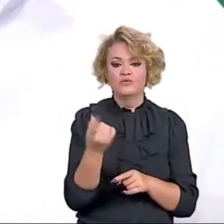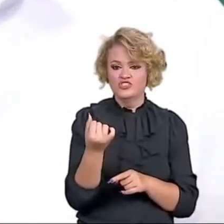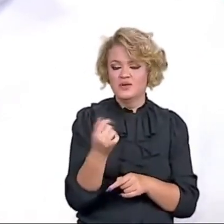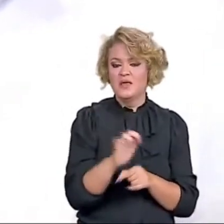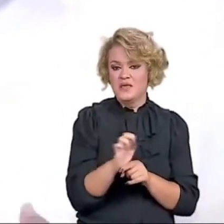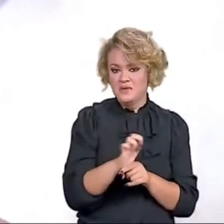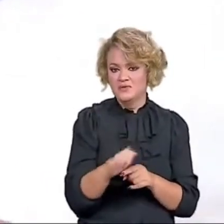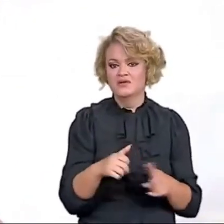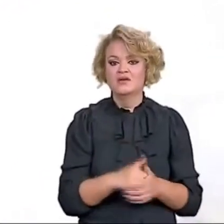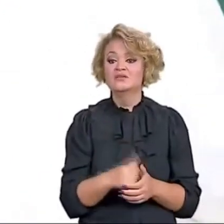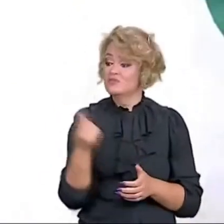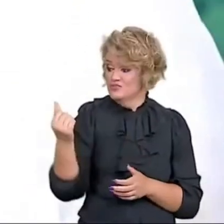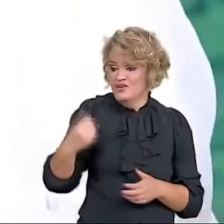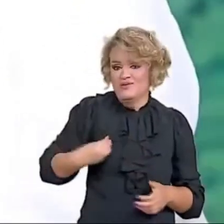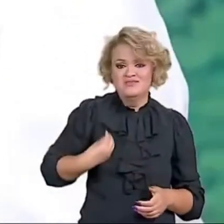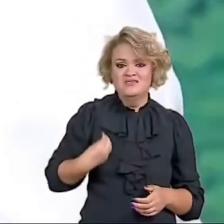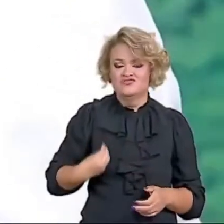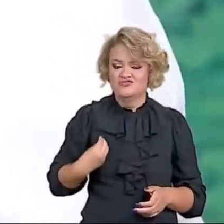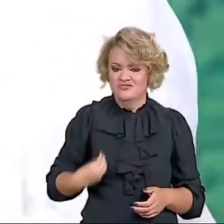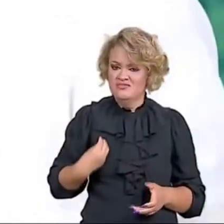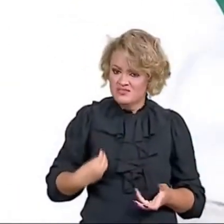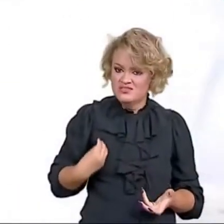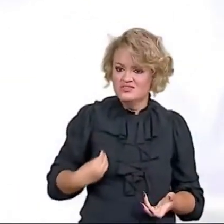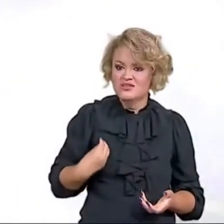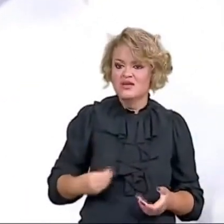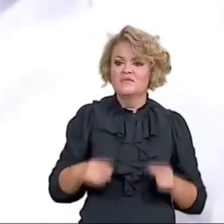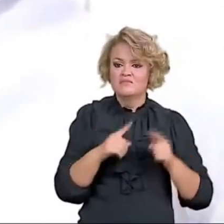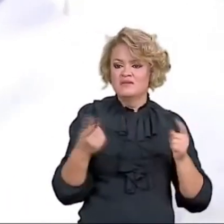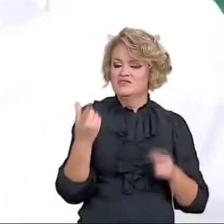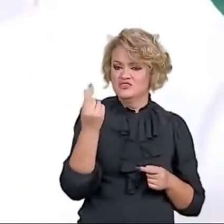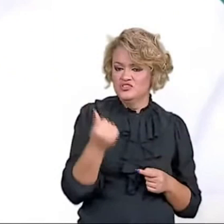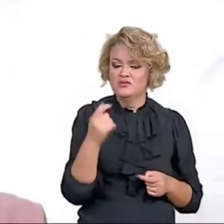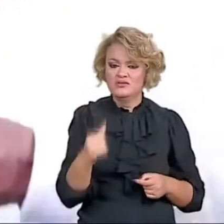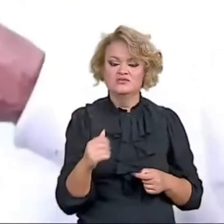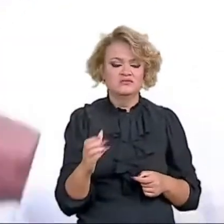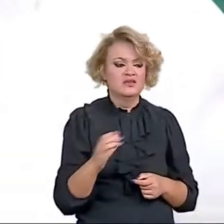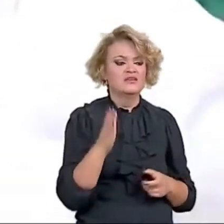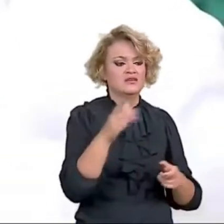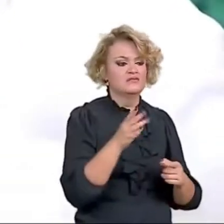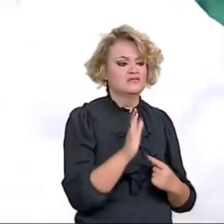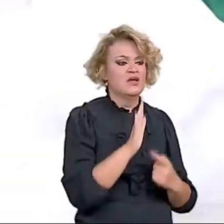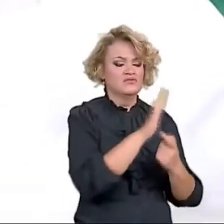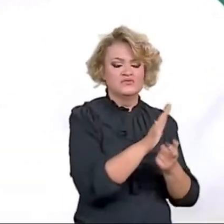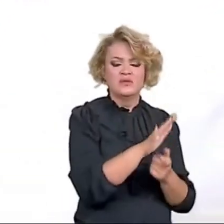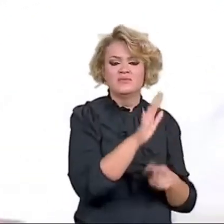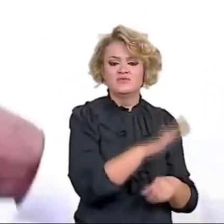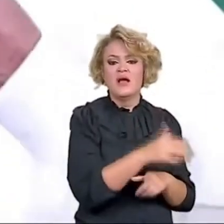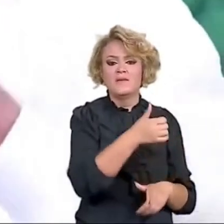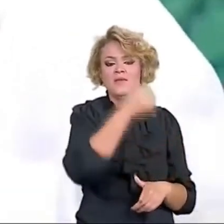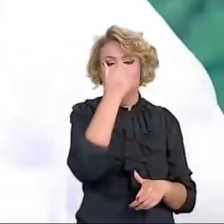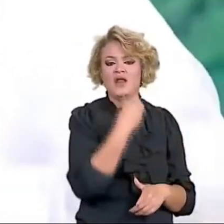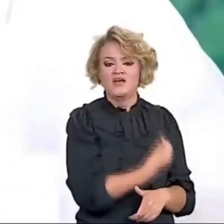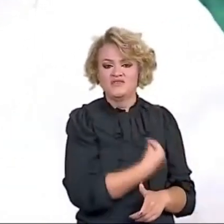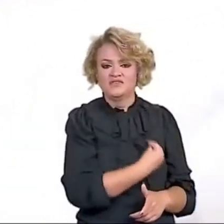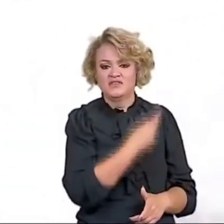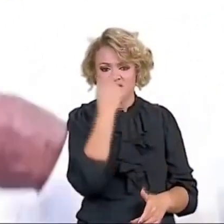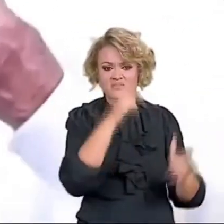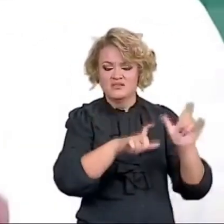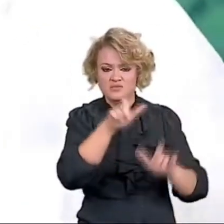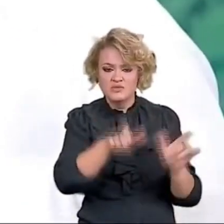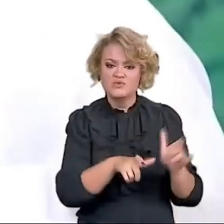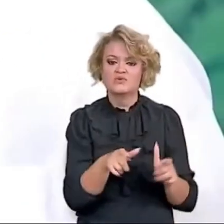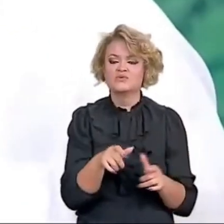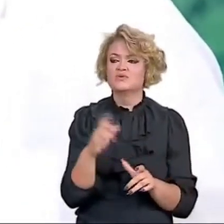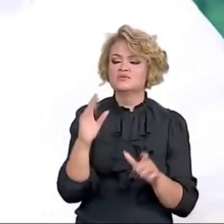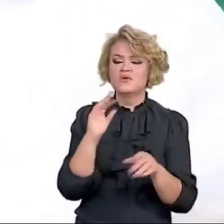dinheiro existe. O que precisa é que esse dinheiro seja colocado a serviço de melhorar a vida da humanidade, de cuidar do clima,